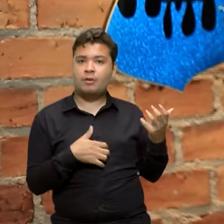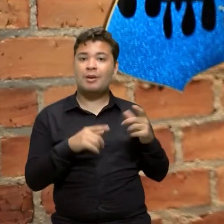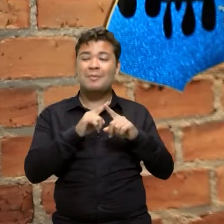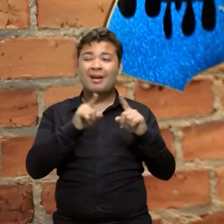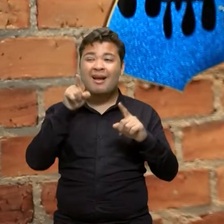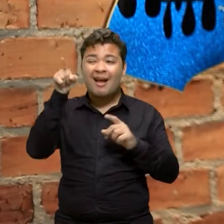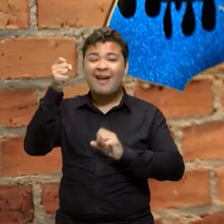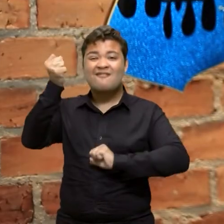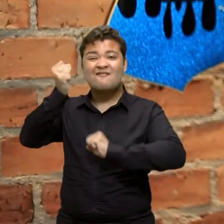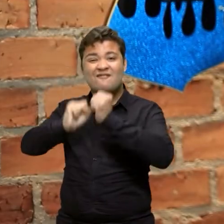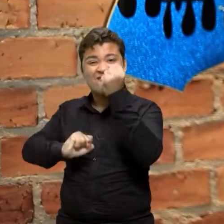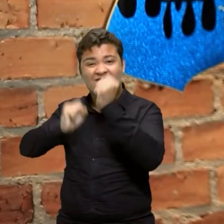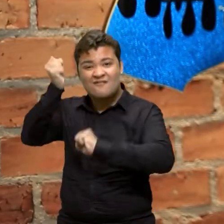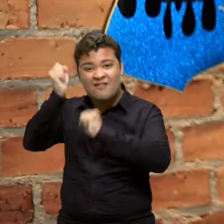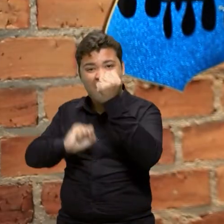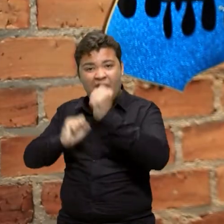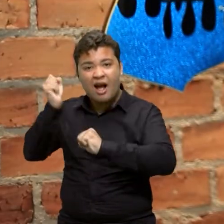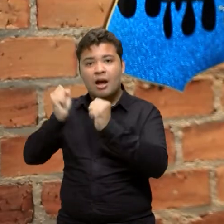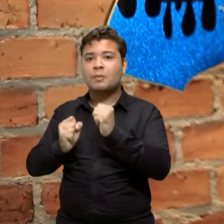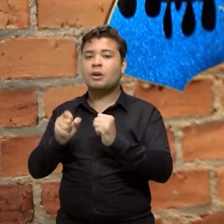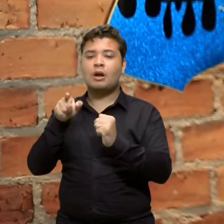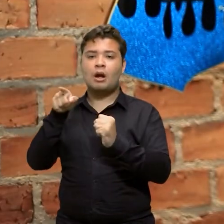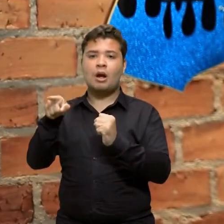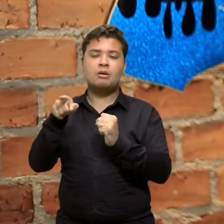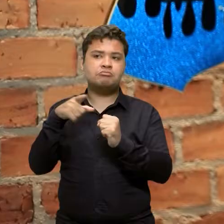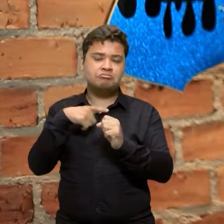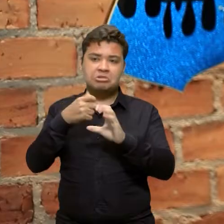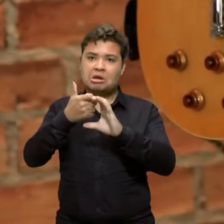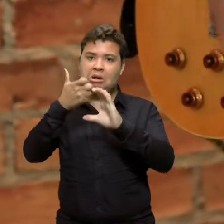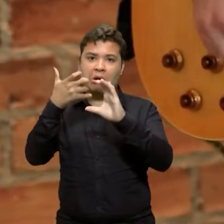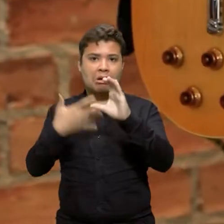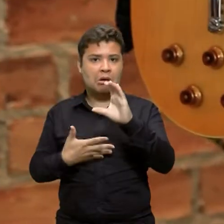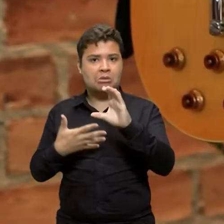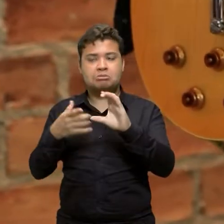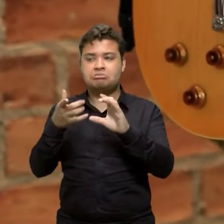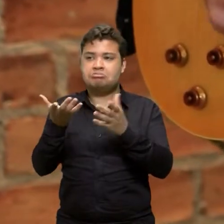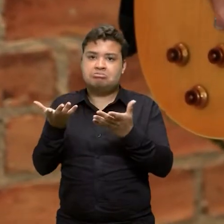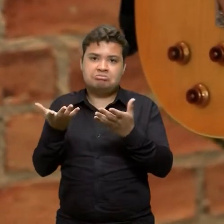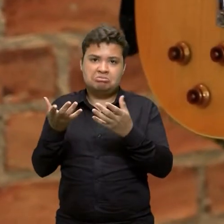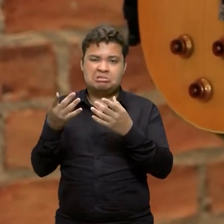de fábrica, ele tem aquelas características e tem aquelas